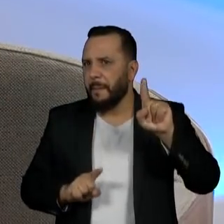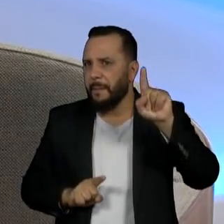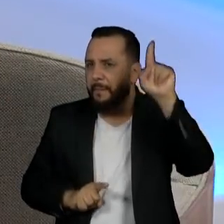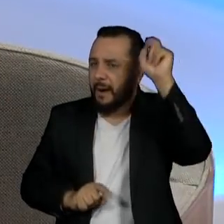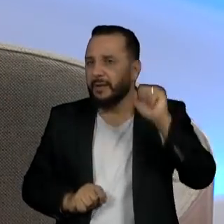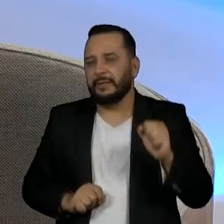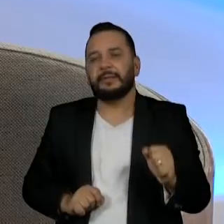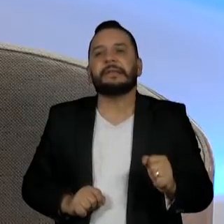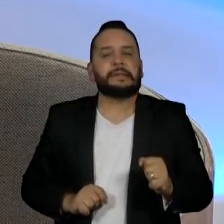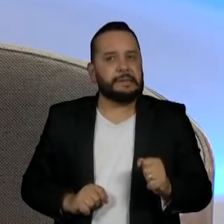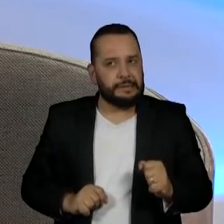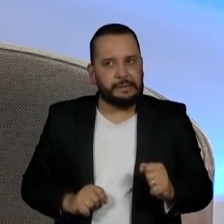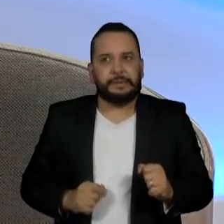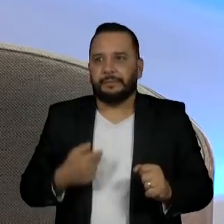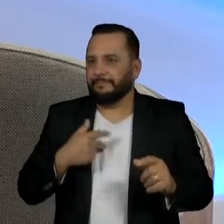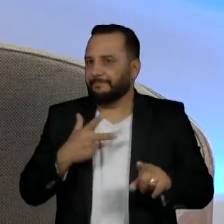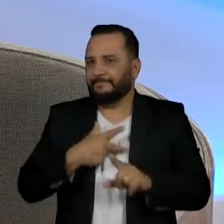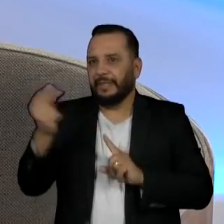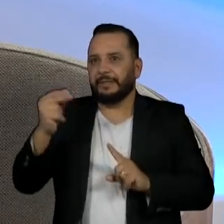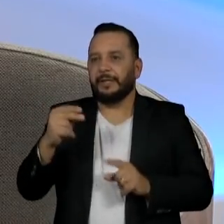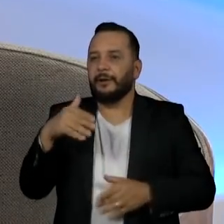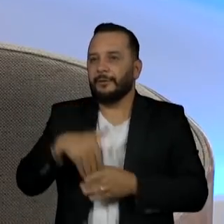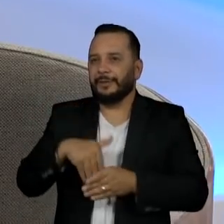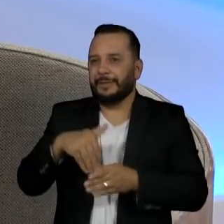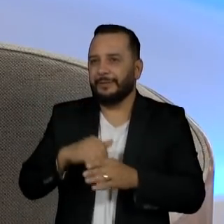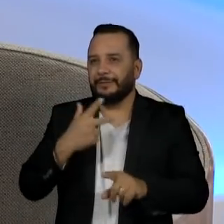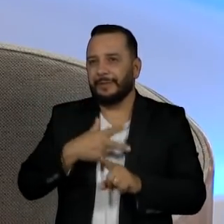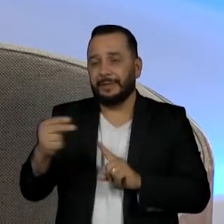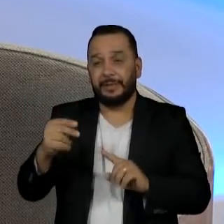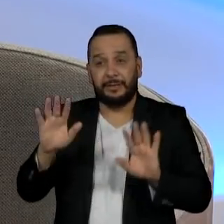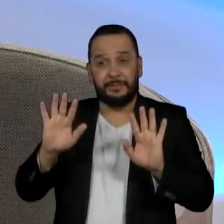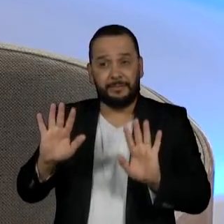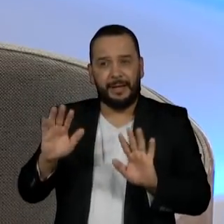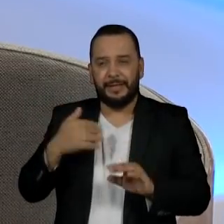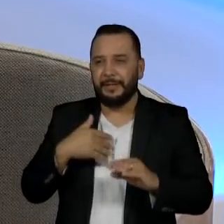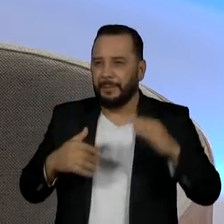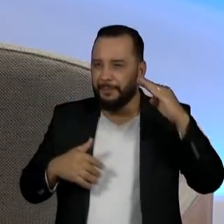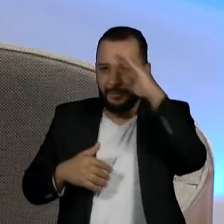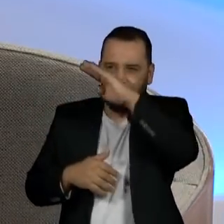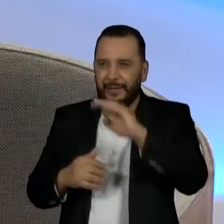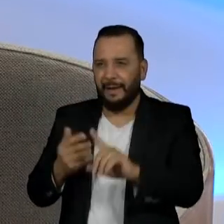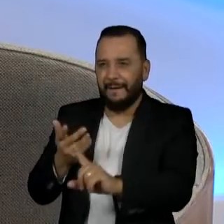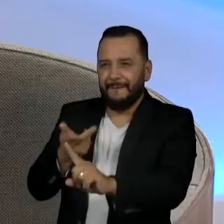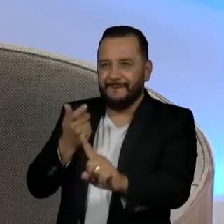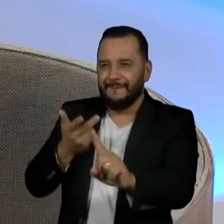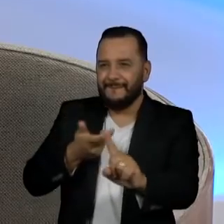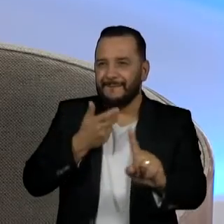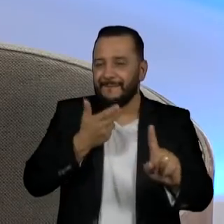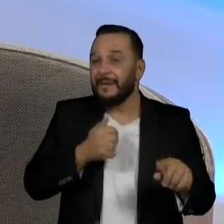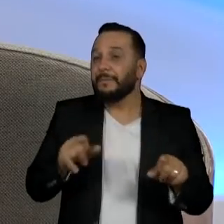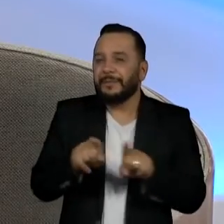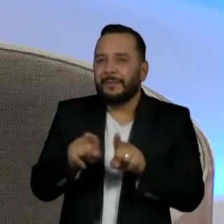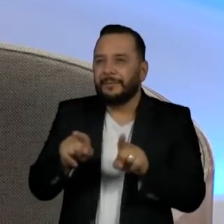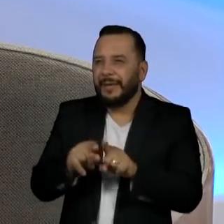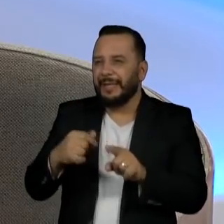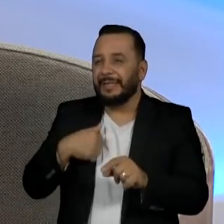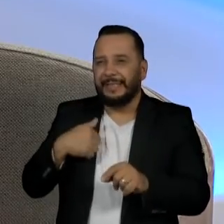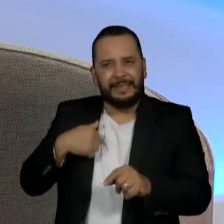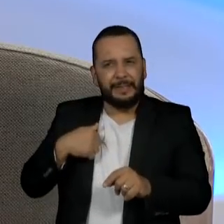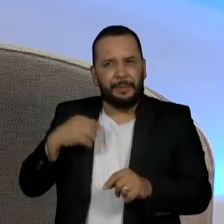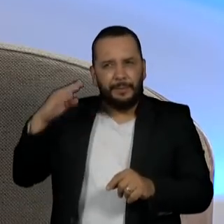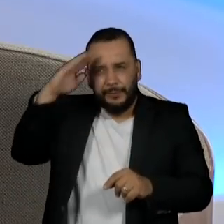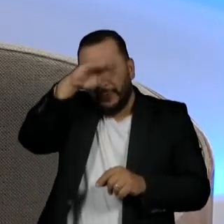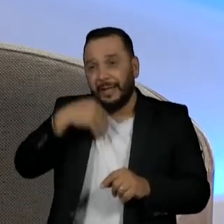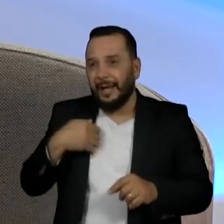foi tarde demais. Além de tudo, Jair Bolsonaro soube captar essa figura dos grandes vingadores. Ou seja, que são